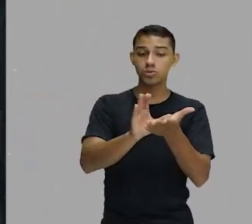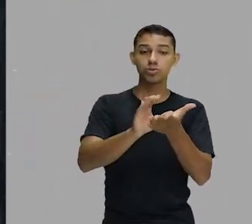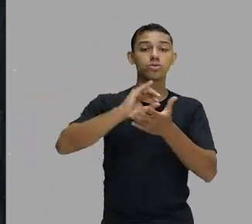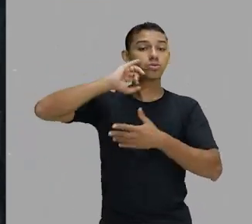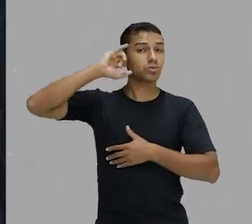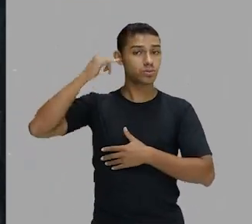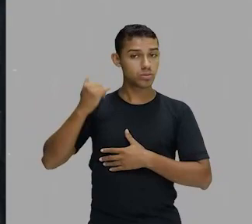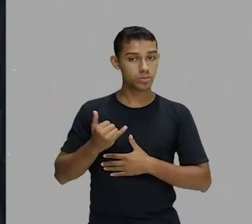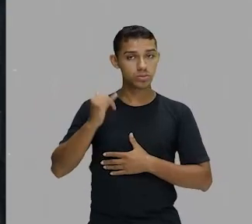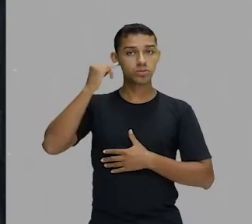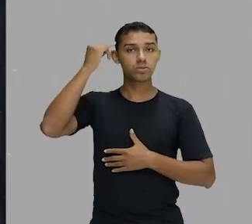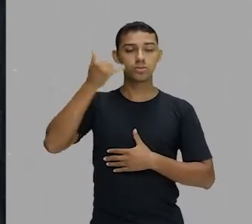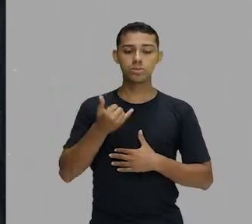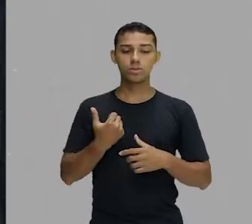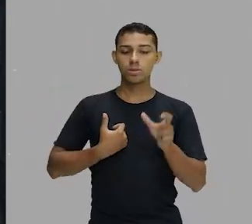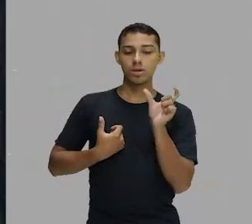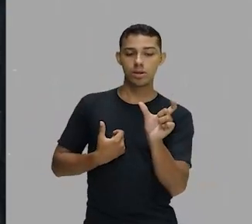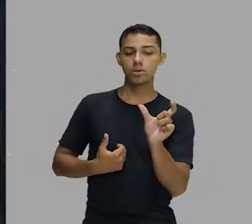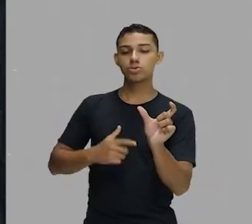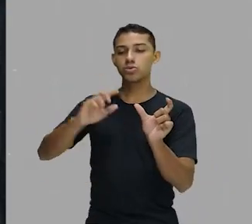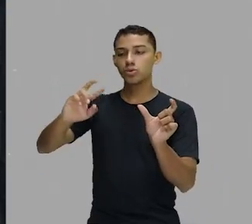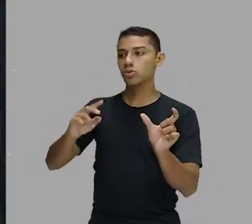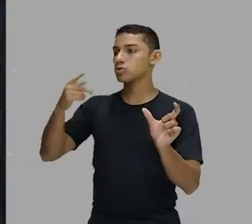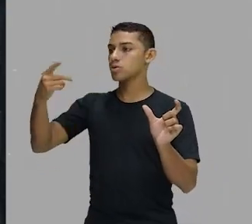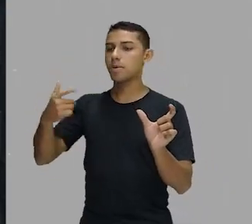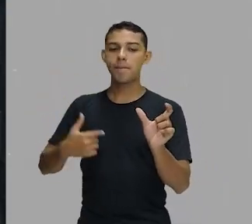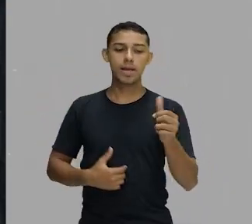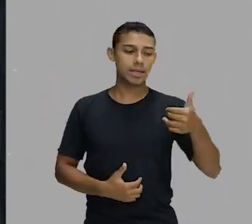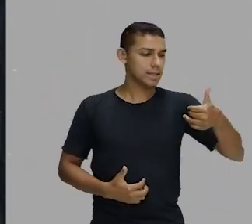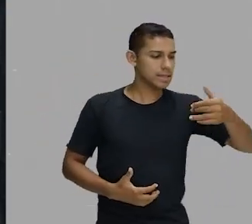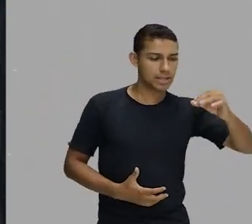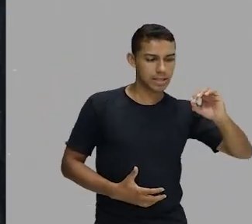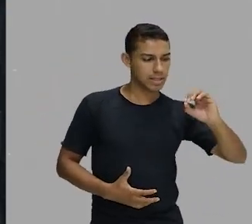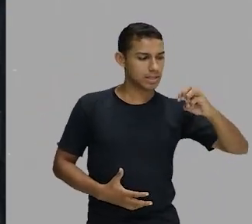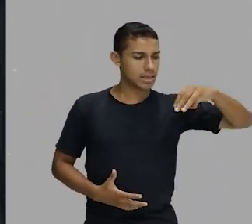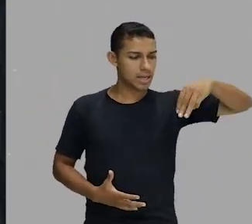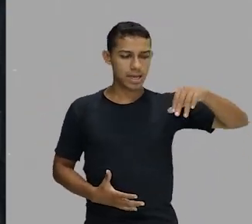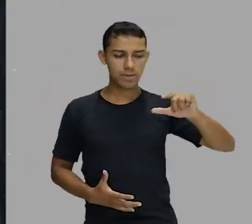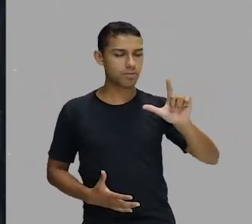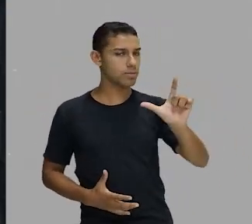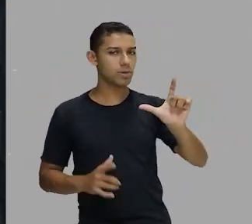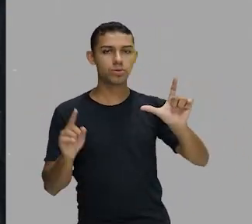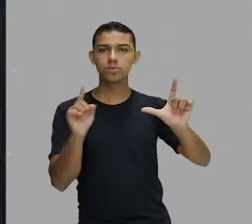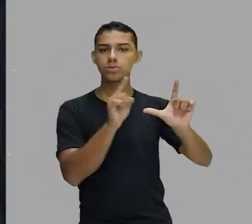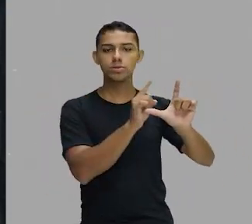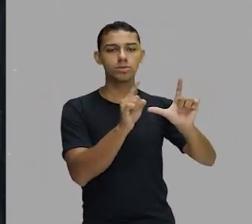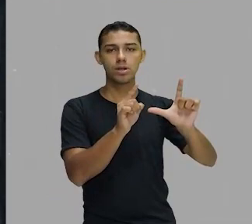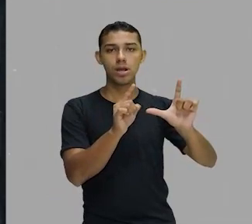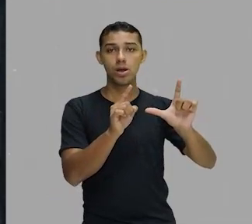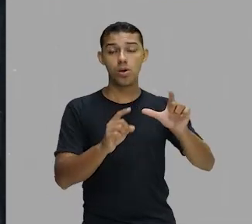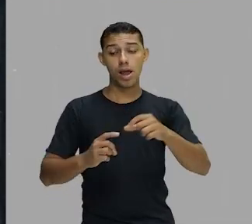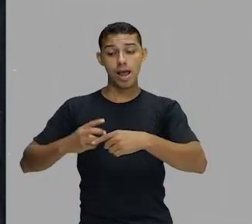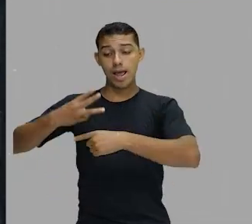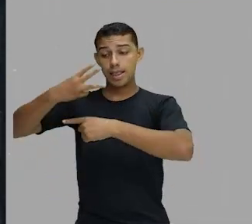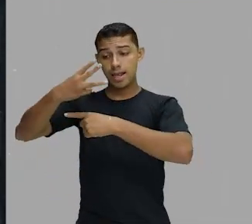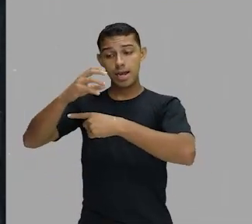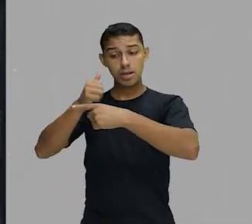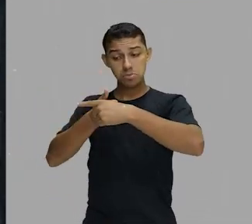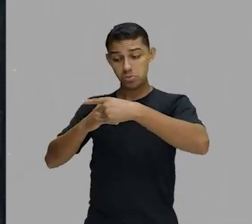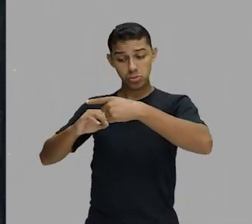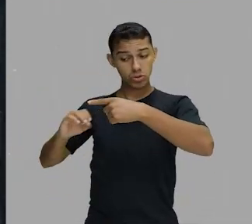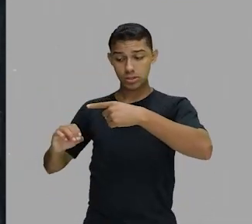agora calculando para o segundo mês. Eu não vou calcular o 3% em cima do 10.000, que era o